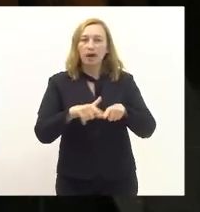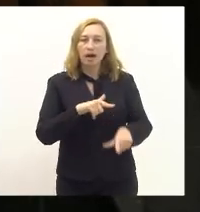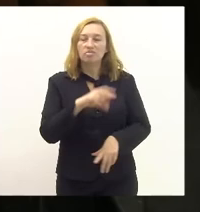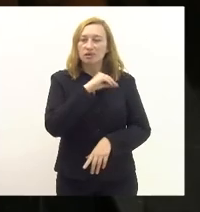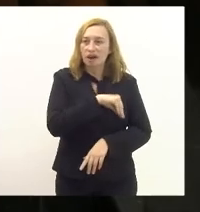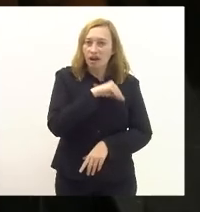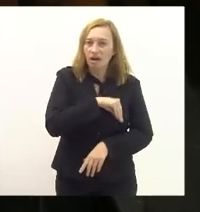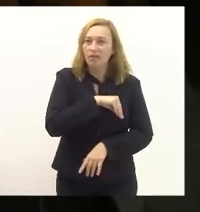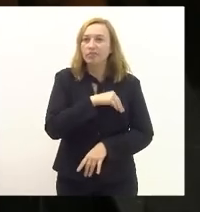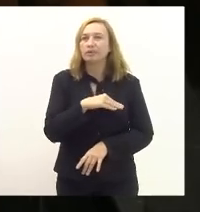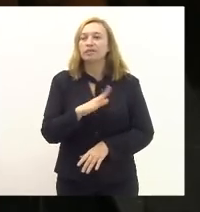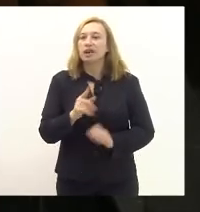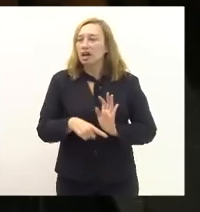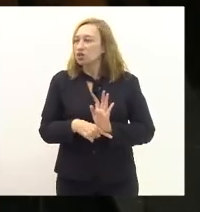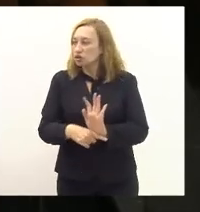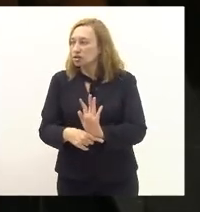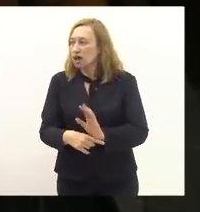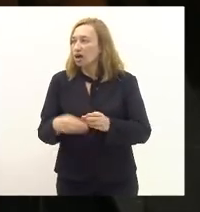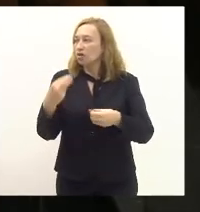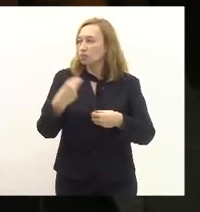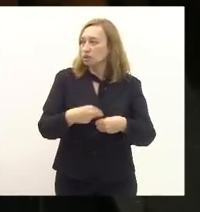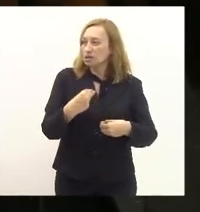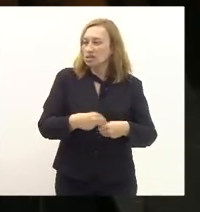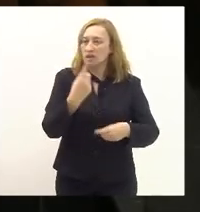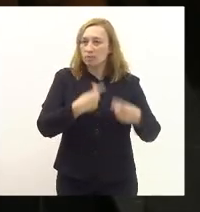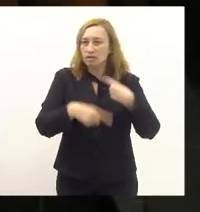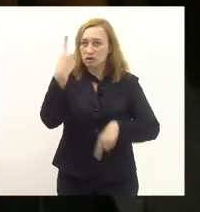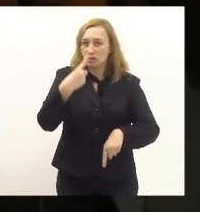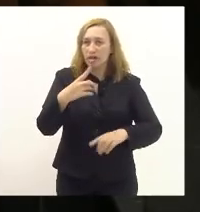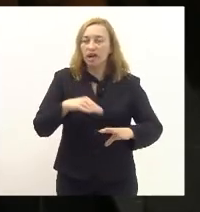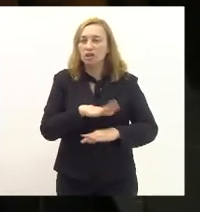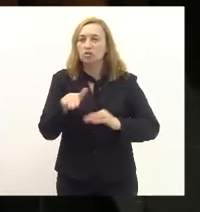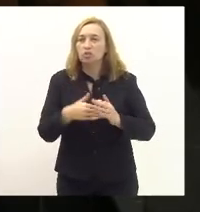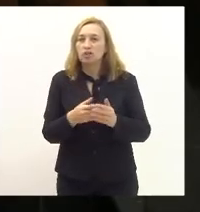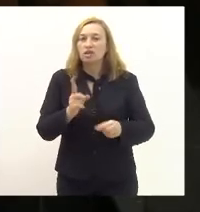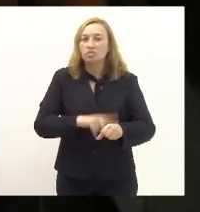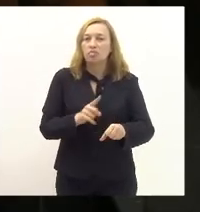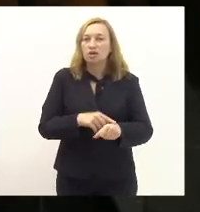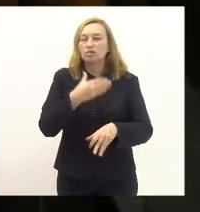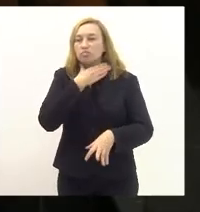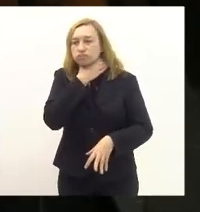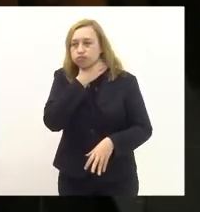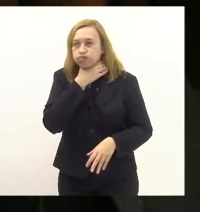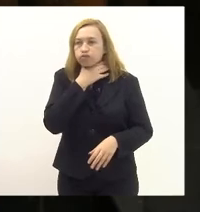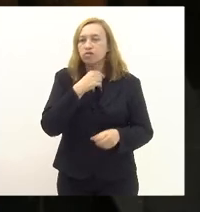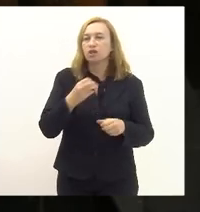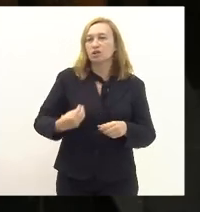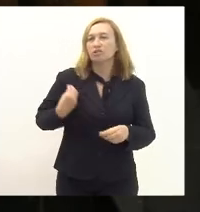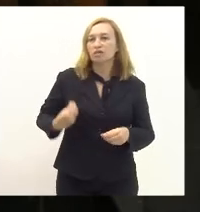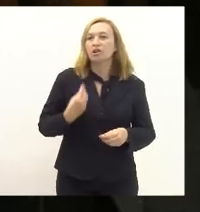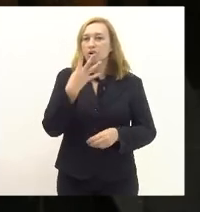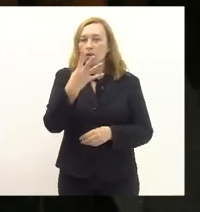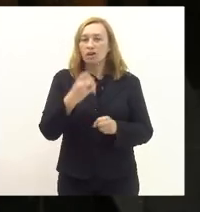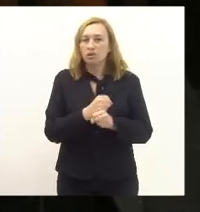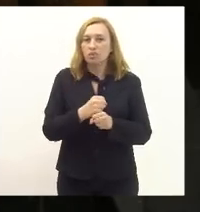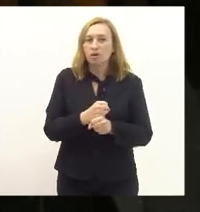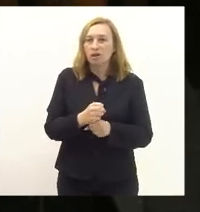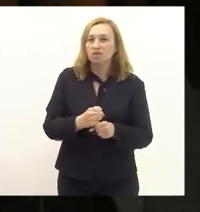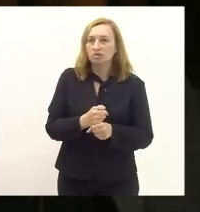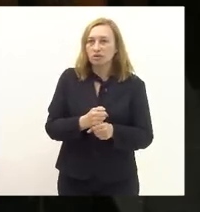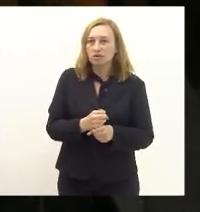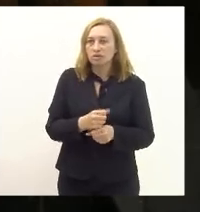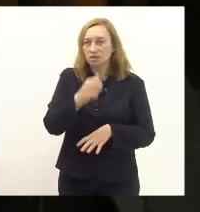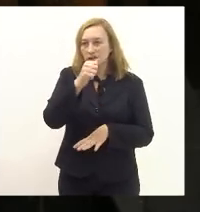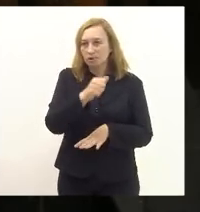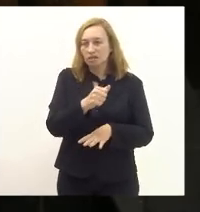renda, ajudar o município a superar todo esse momento de crise que viveu durante 4 anos da gestão passada. Então,